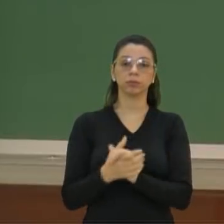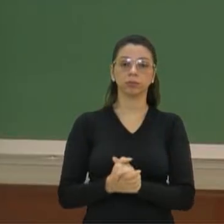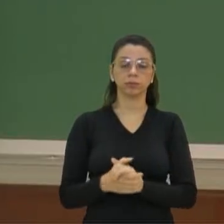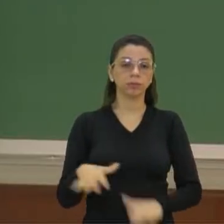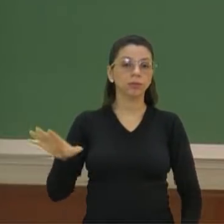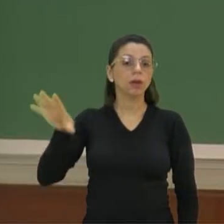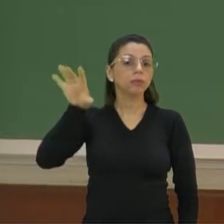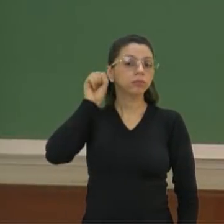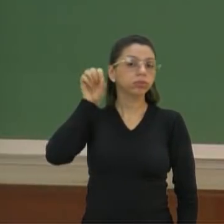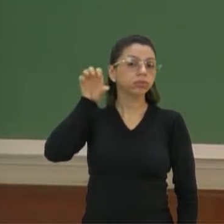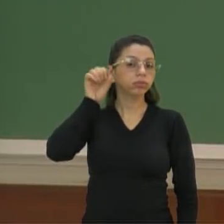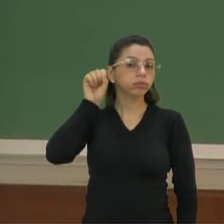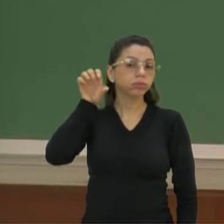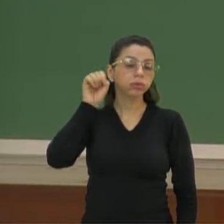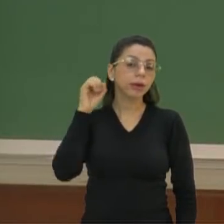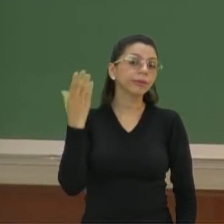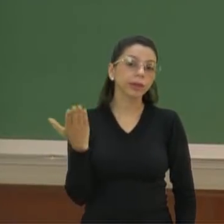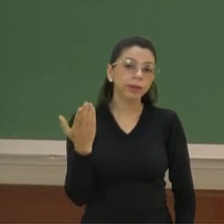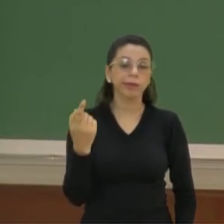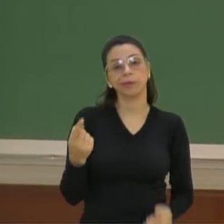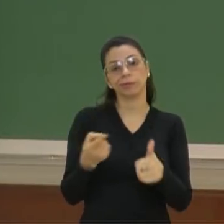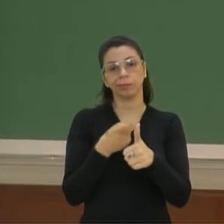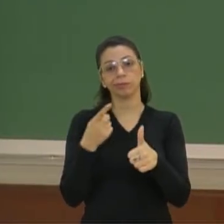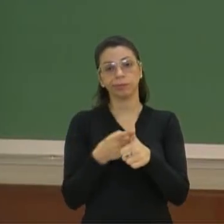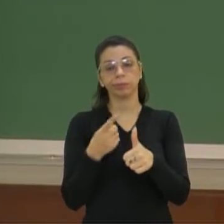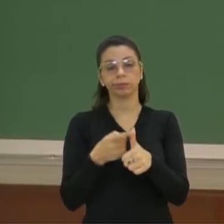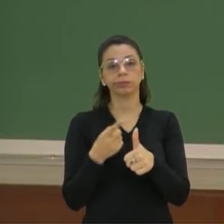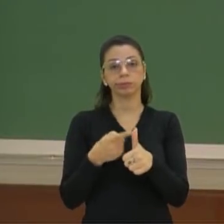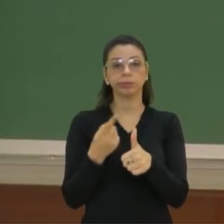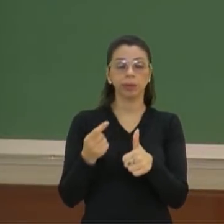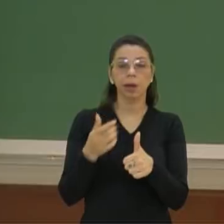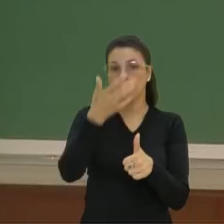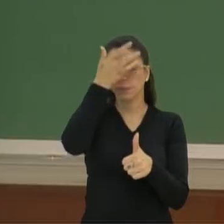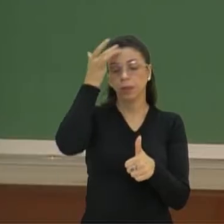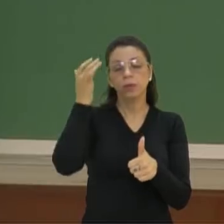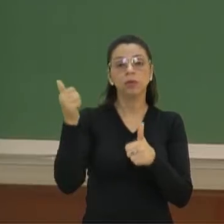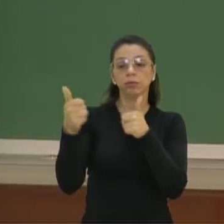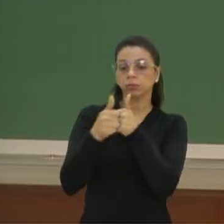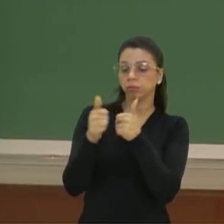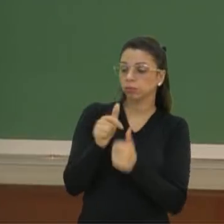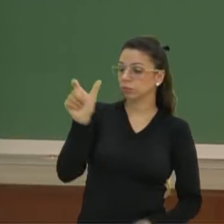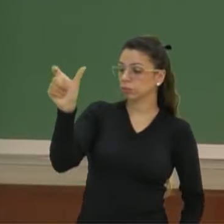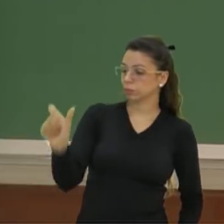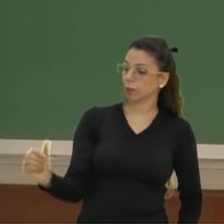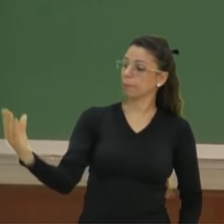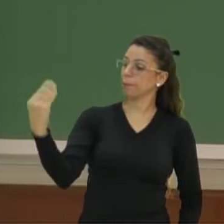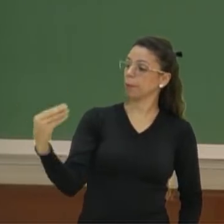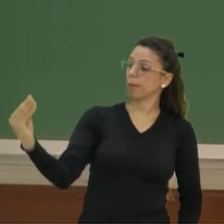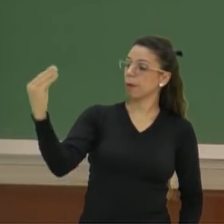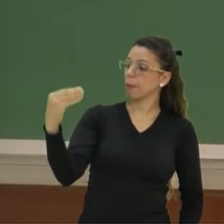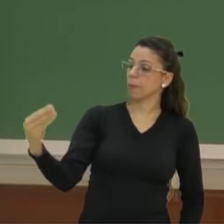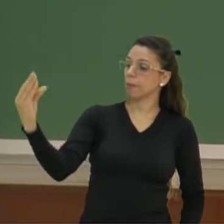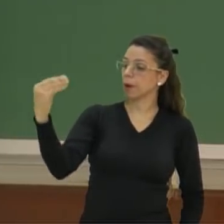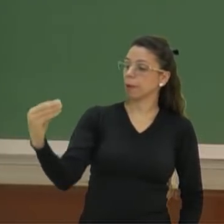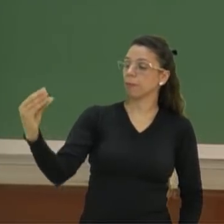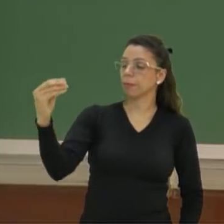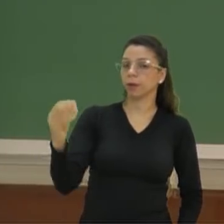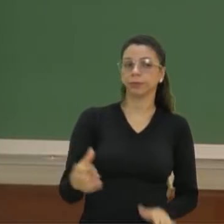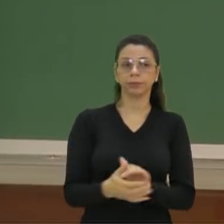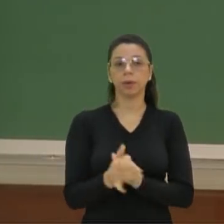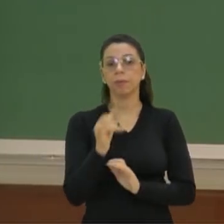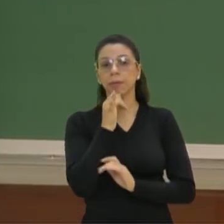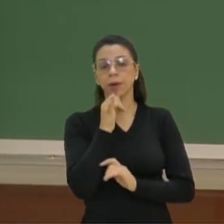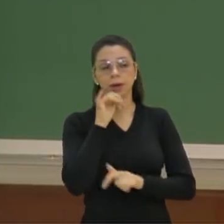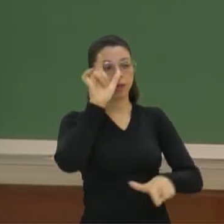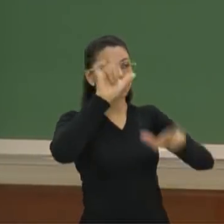som pelo pavilhão auditivo. É a primeira. Então, alguém está aqui perto de mim falando comigo. Essa televisão estava emitindo